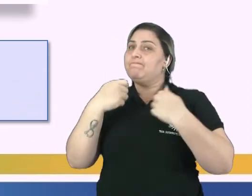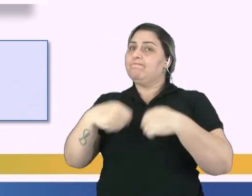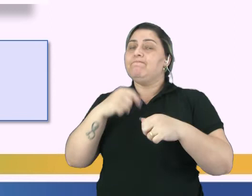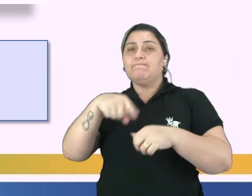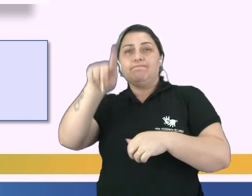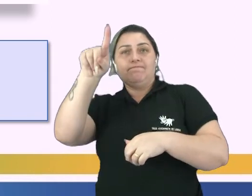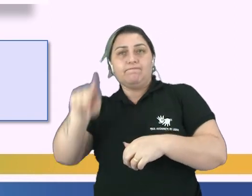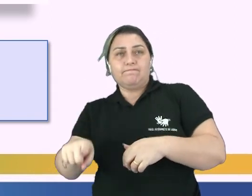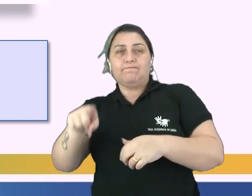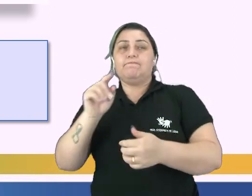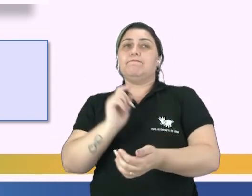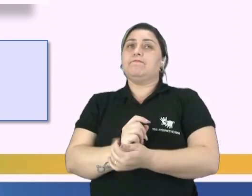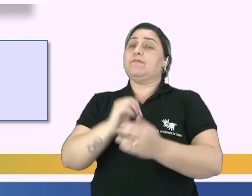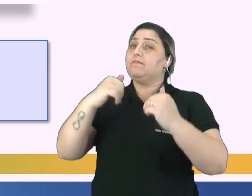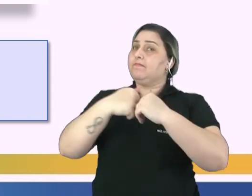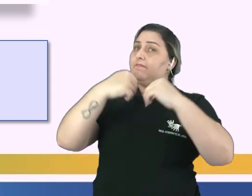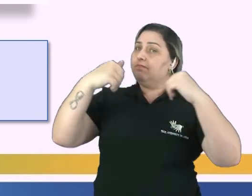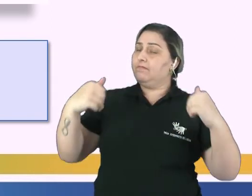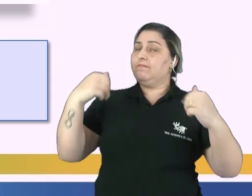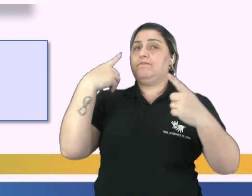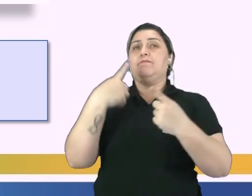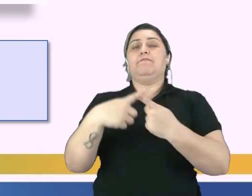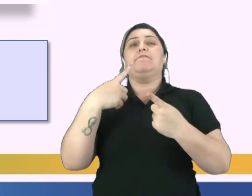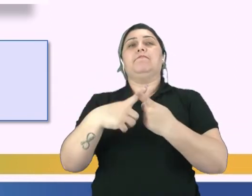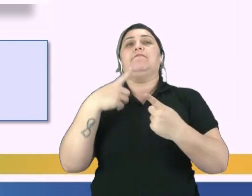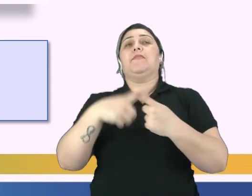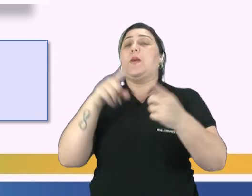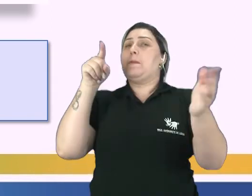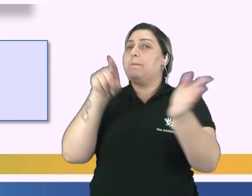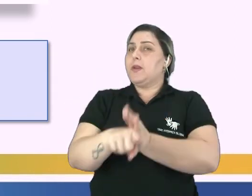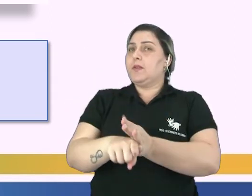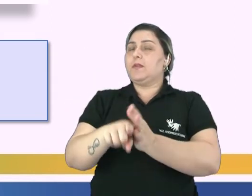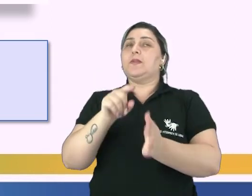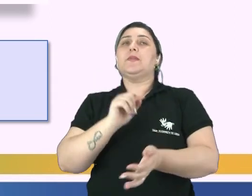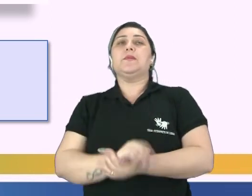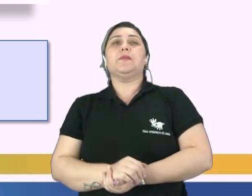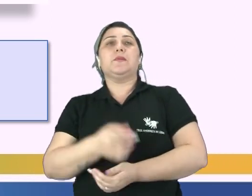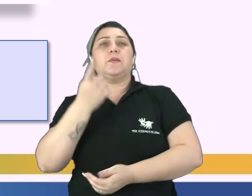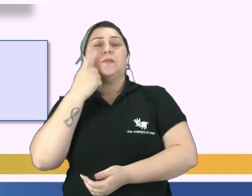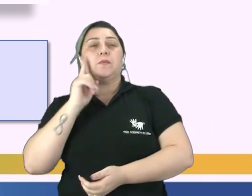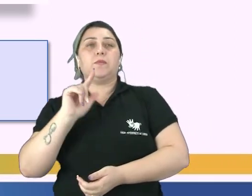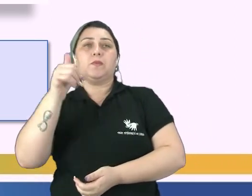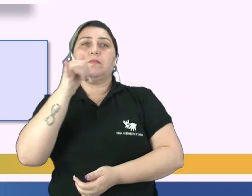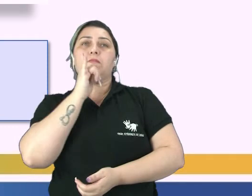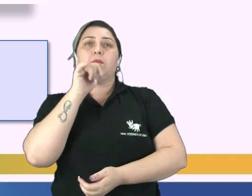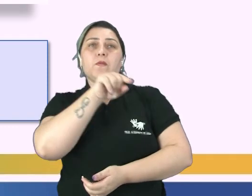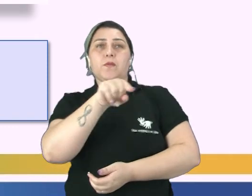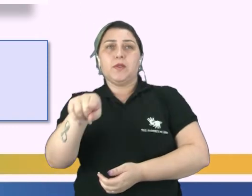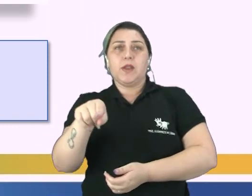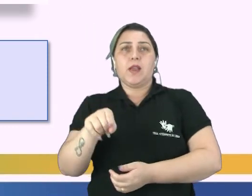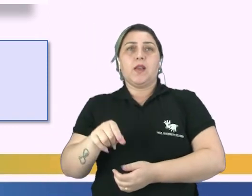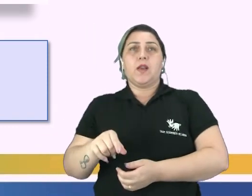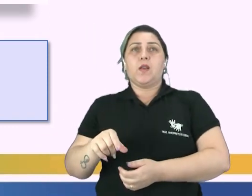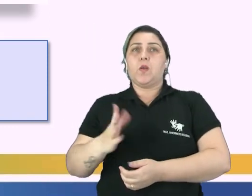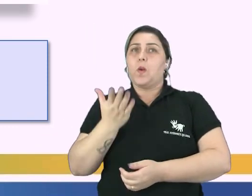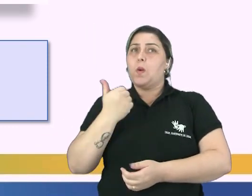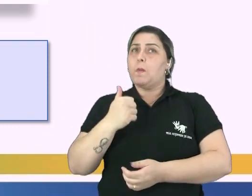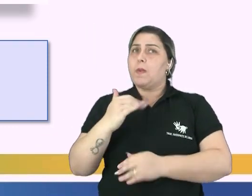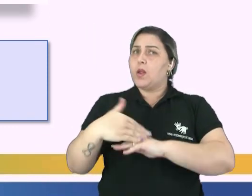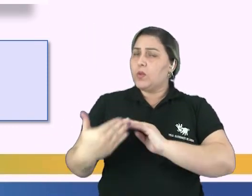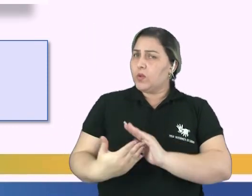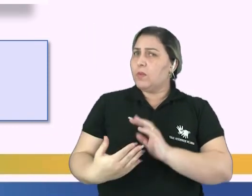acentuá-lo. E ele é separado porque se trata de uma pergunta. Olha outro exemplo aí. Vocês não comeram